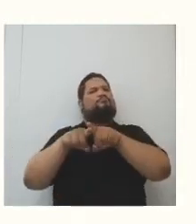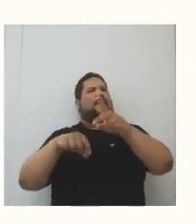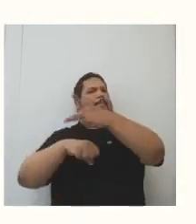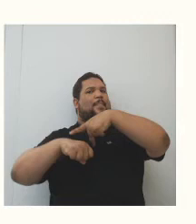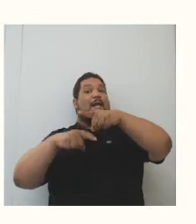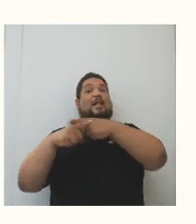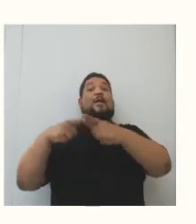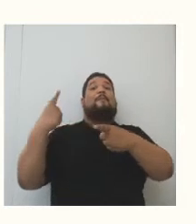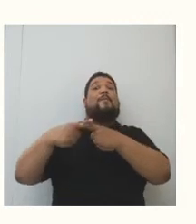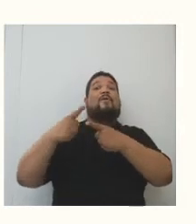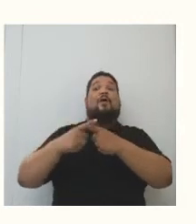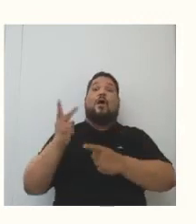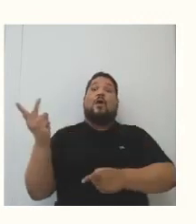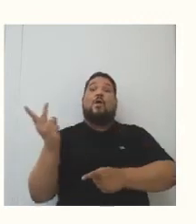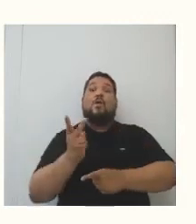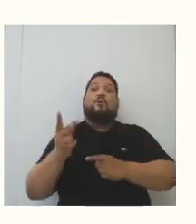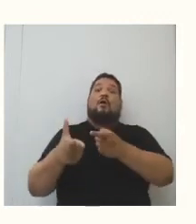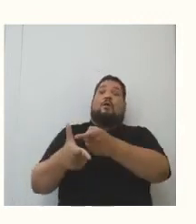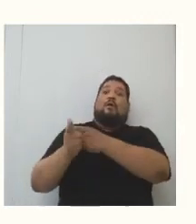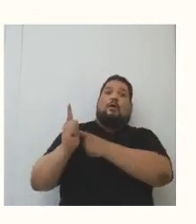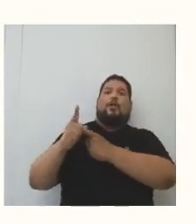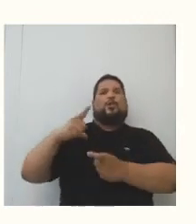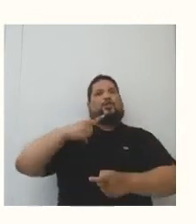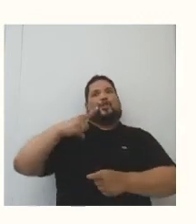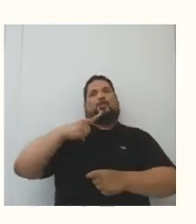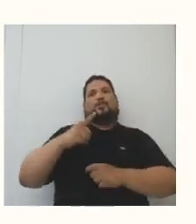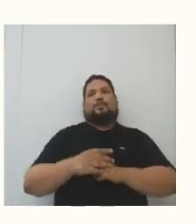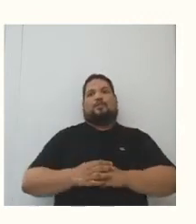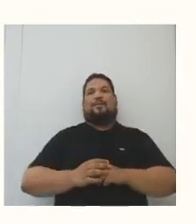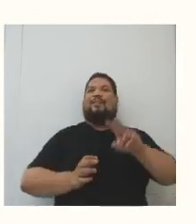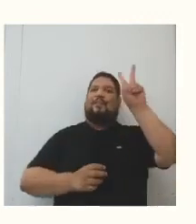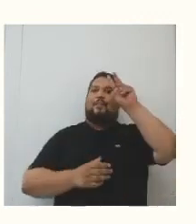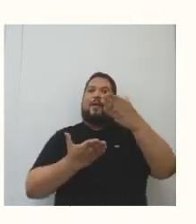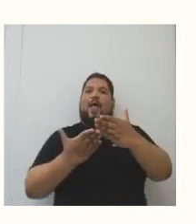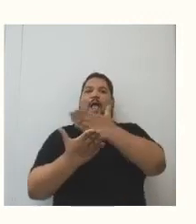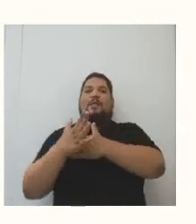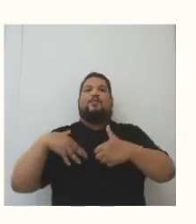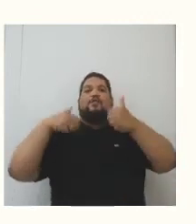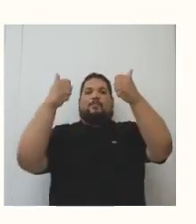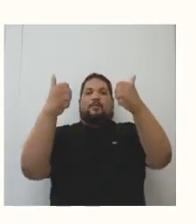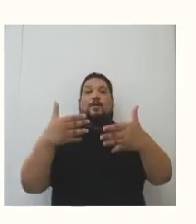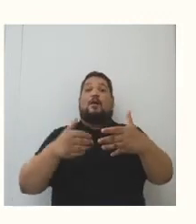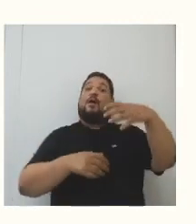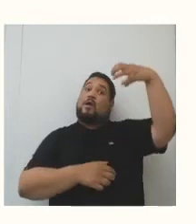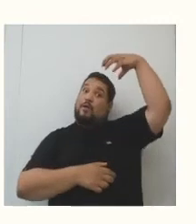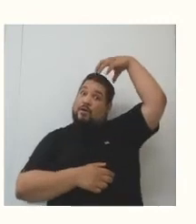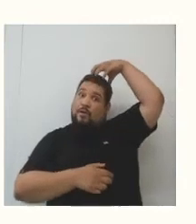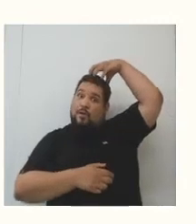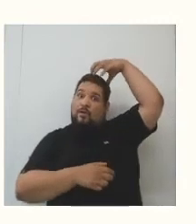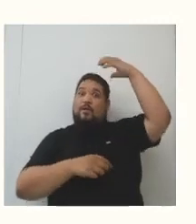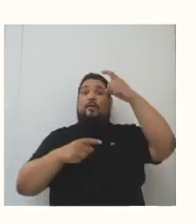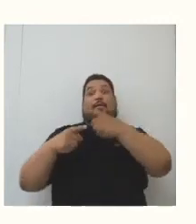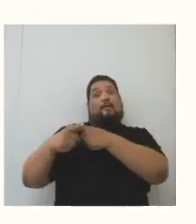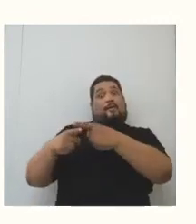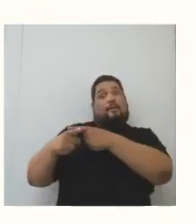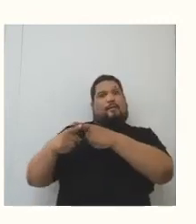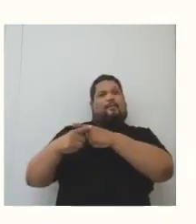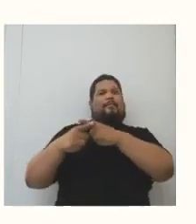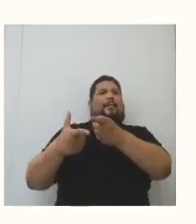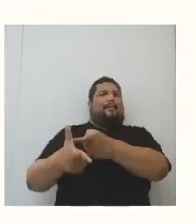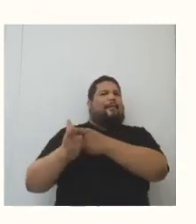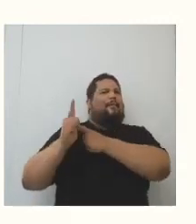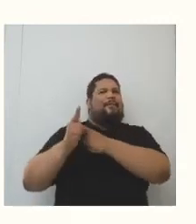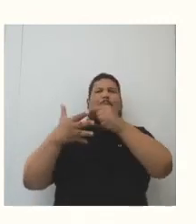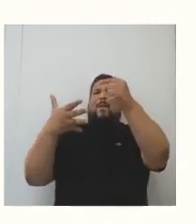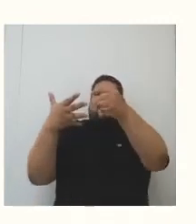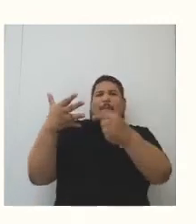possuía dívidas. Como eu disse a você anteriormente, muitas dívidas com a coroa britânica. E, professor,